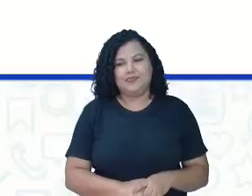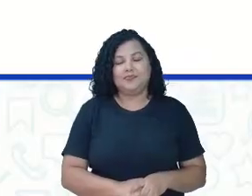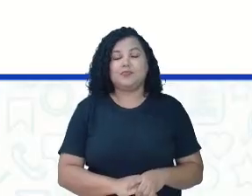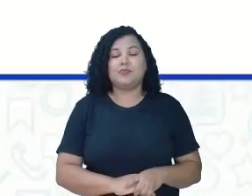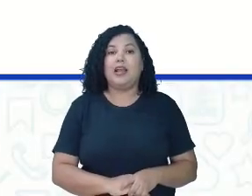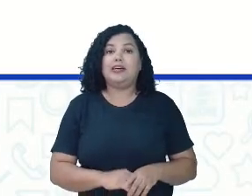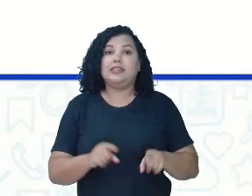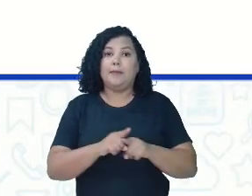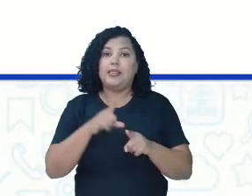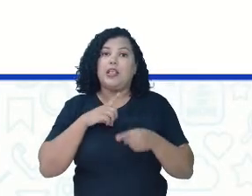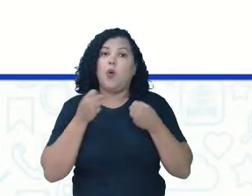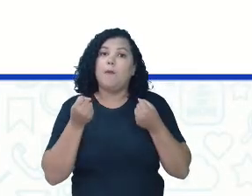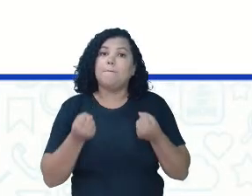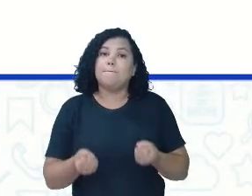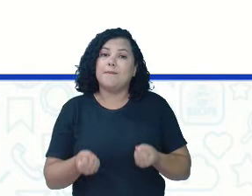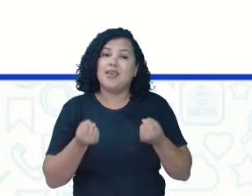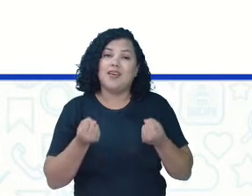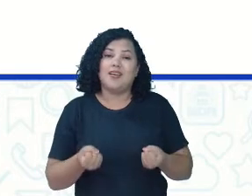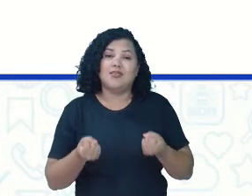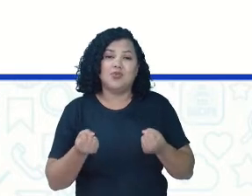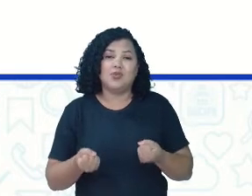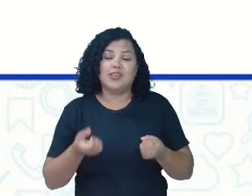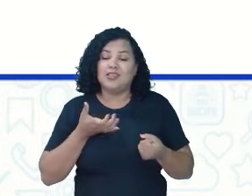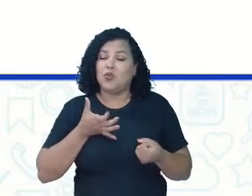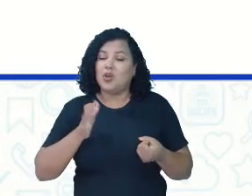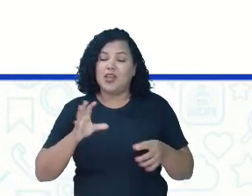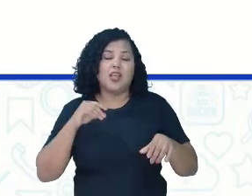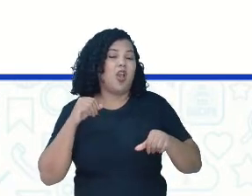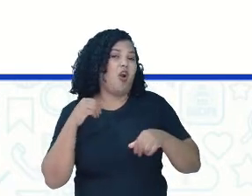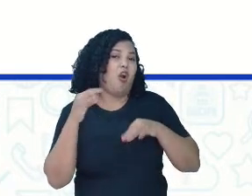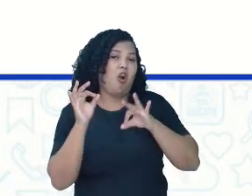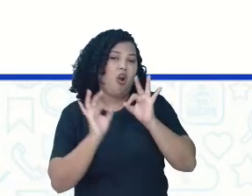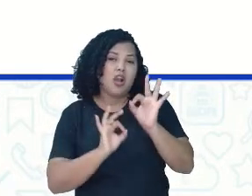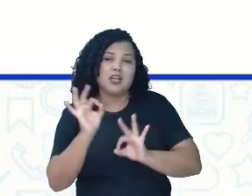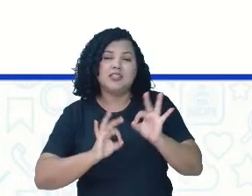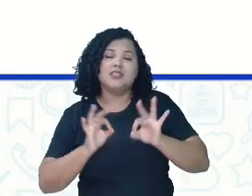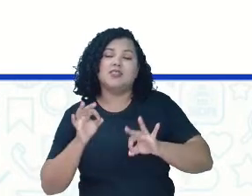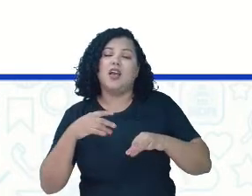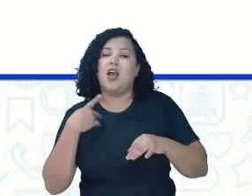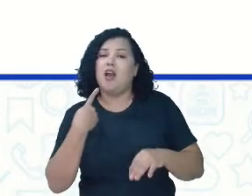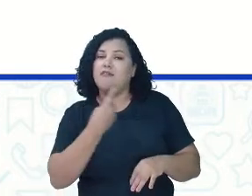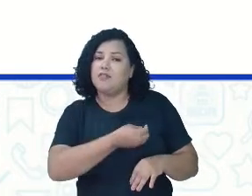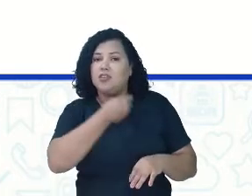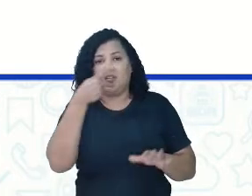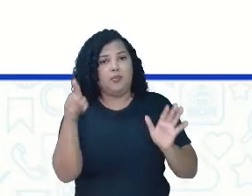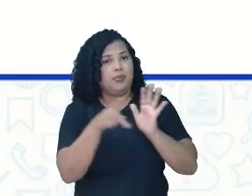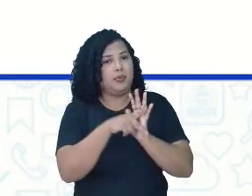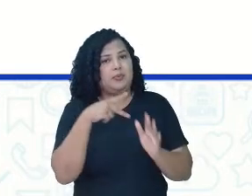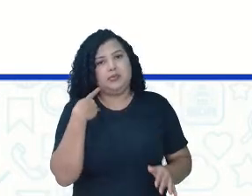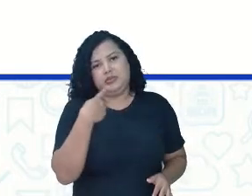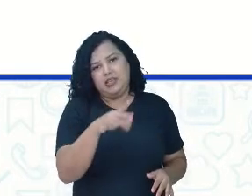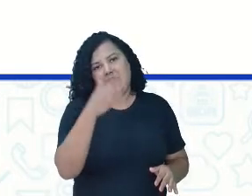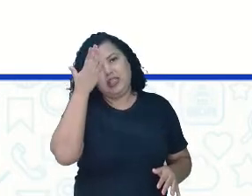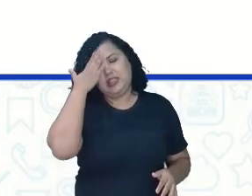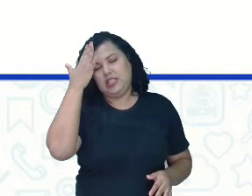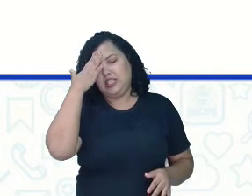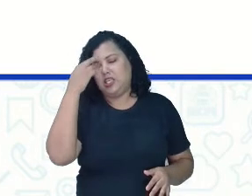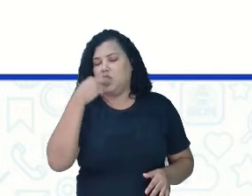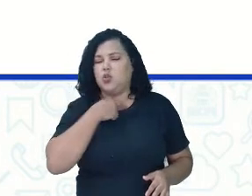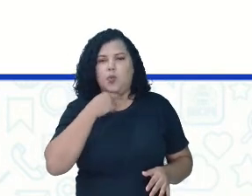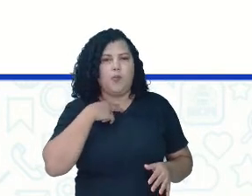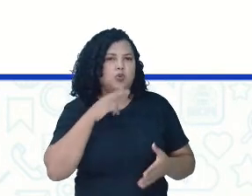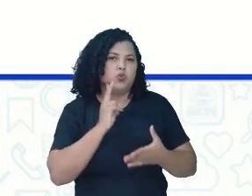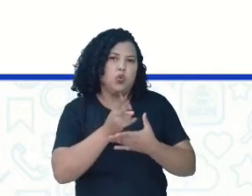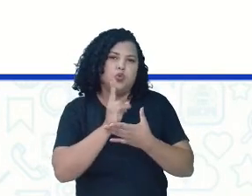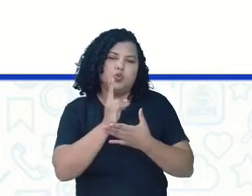Há também um peso em não querer organizar a sua própria vida, né? Segundo o narrador. Ele entende que não pode manter a organização da